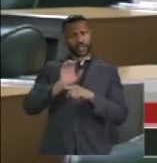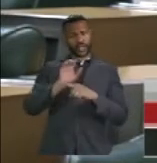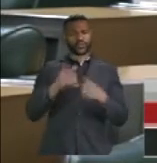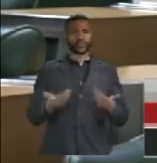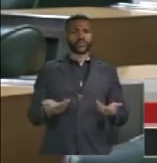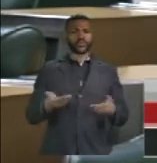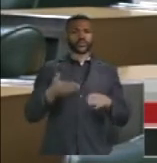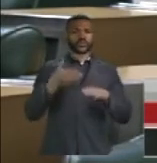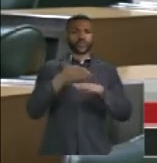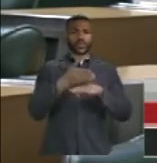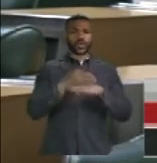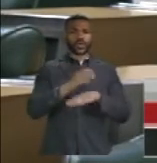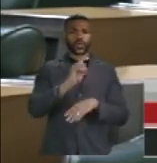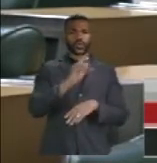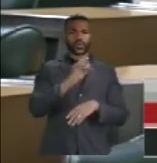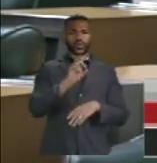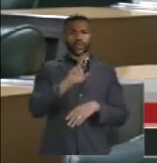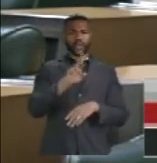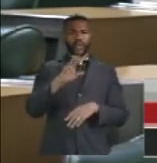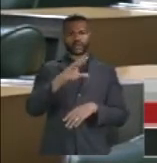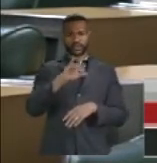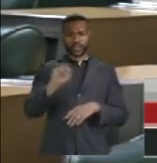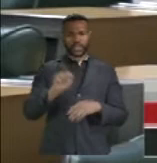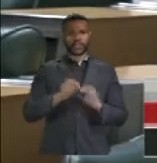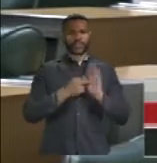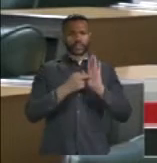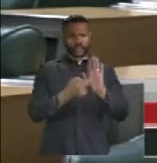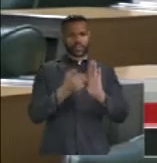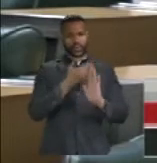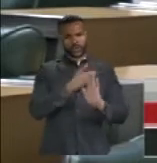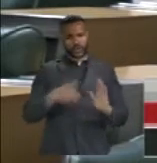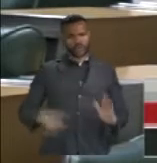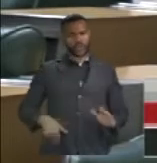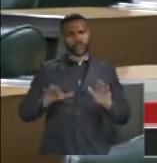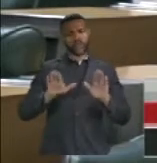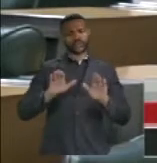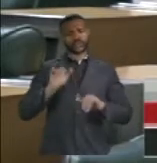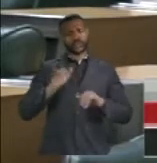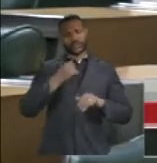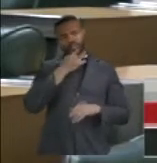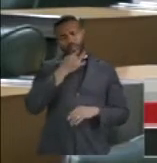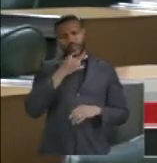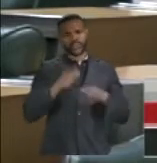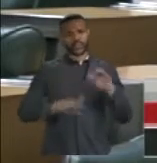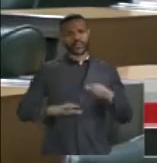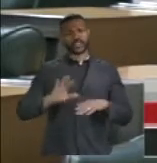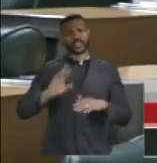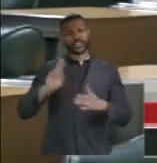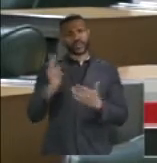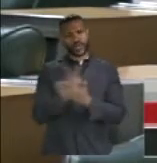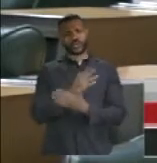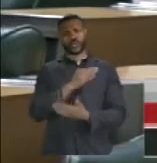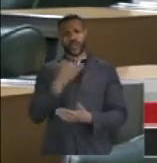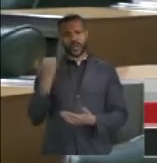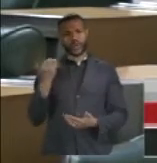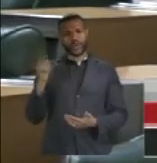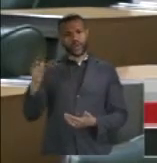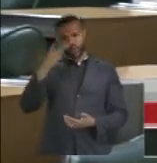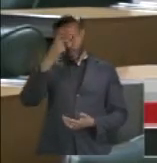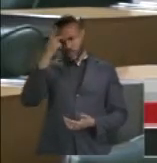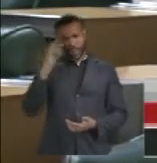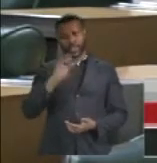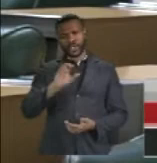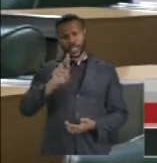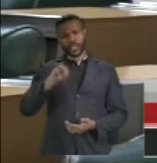participou numa coisa defendendo o estado representando o estado infelizmente às vezes ao resultado morte do criminoso ferimento do